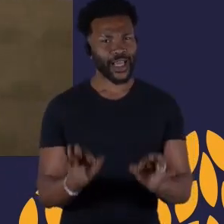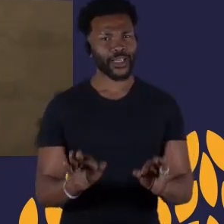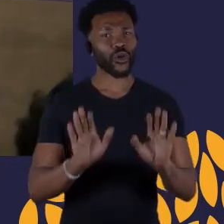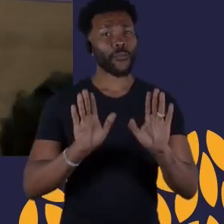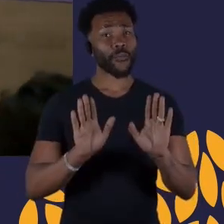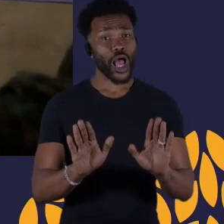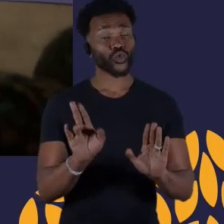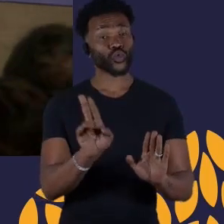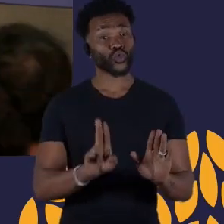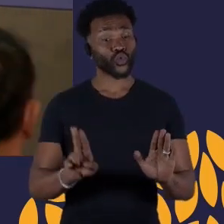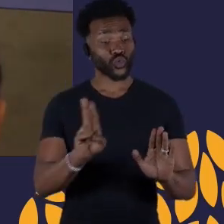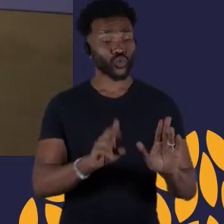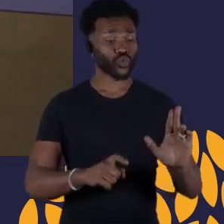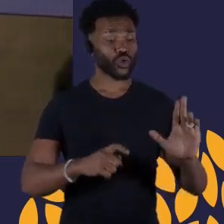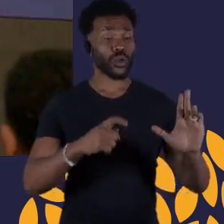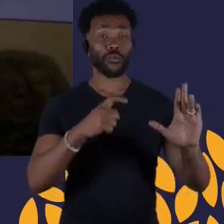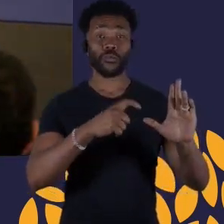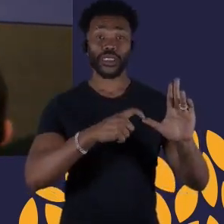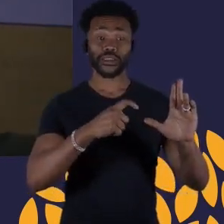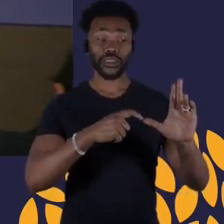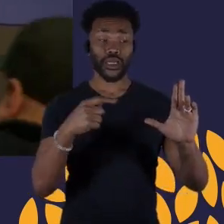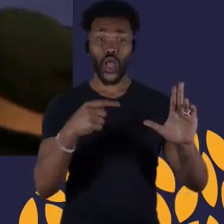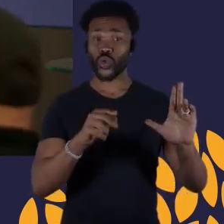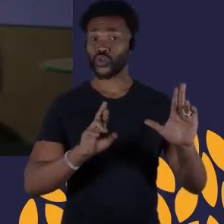uso medicinal é diferente.